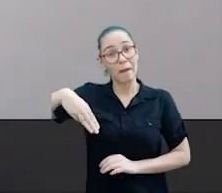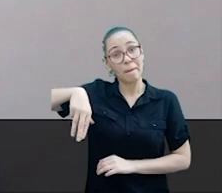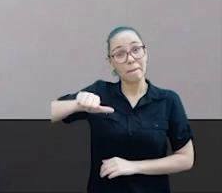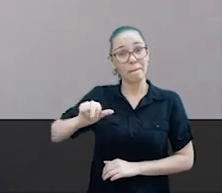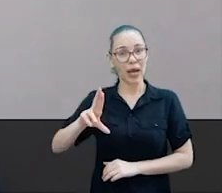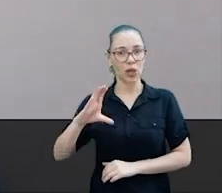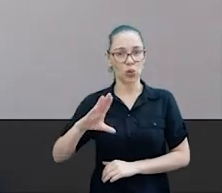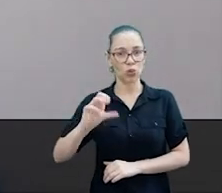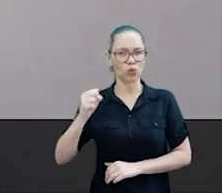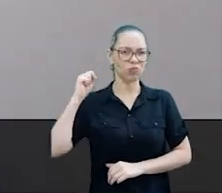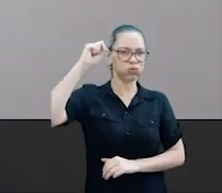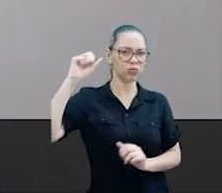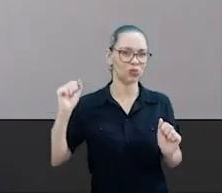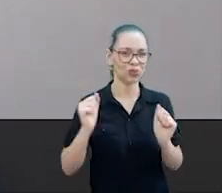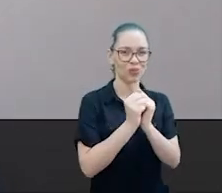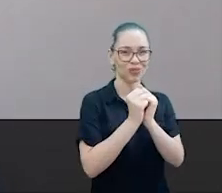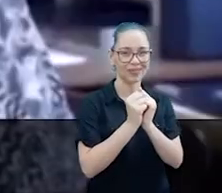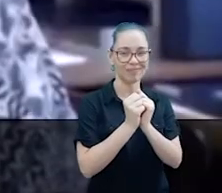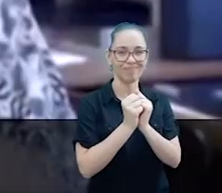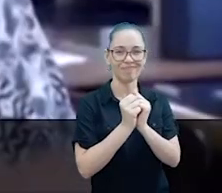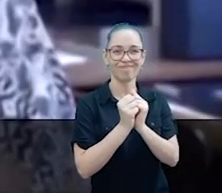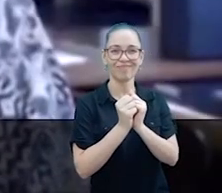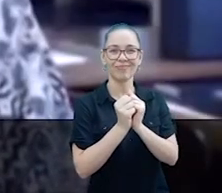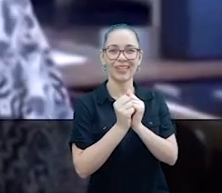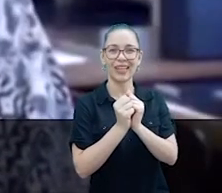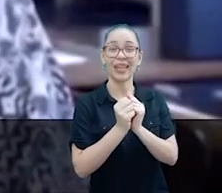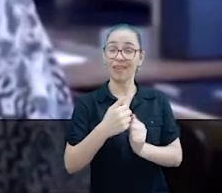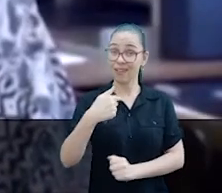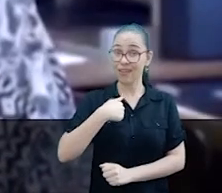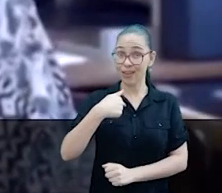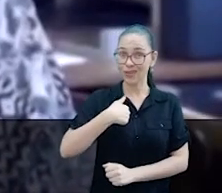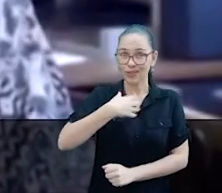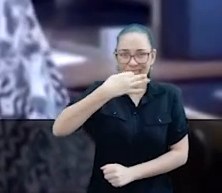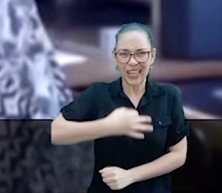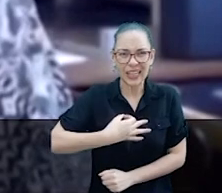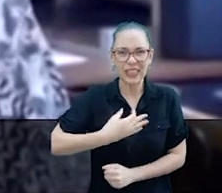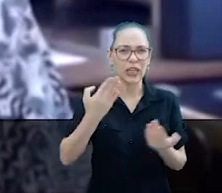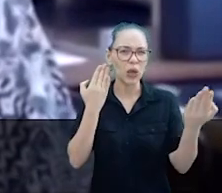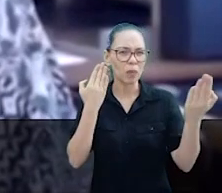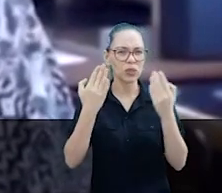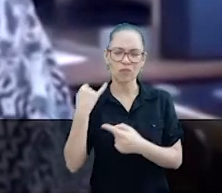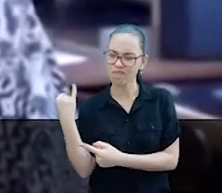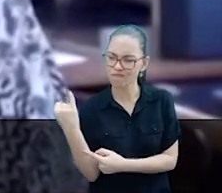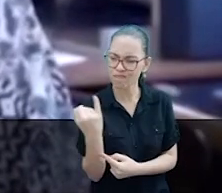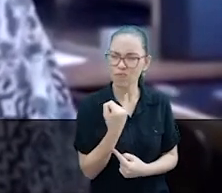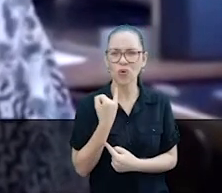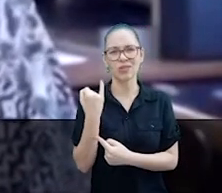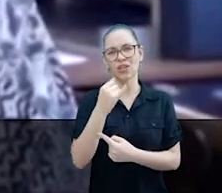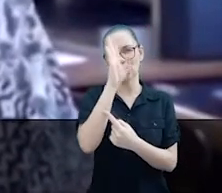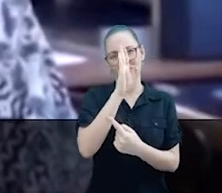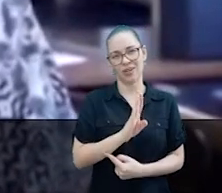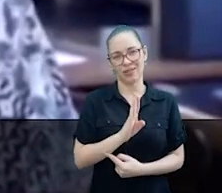solitária. Marcos Vinícius, presente. Então, nesse sentido, é que eu acho que o Marcos Vinícius é um dos psicólogos